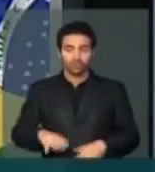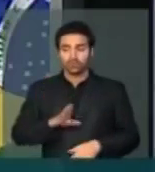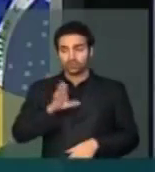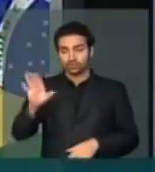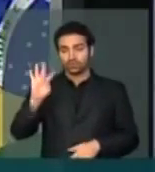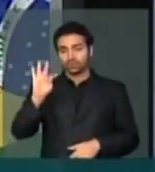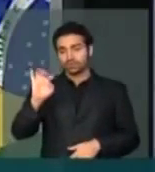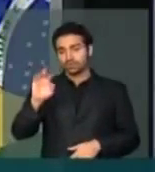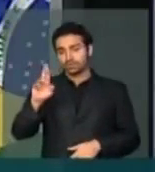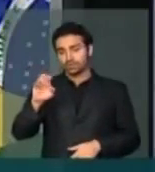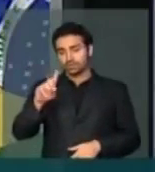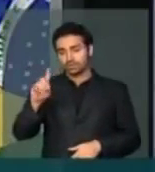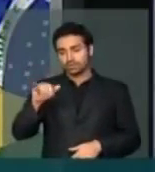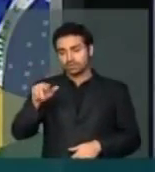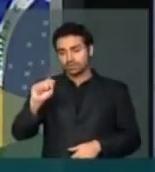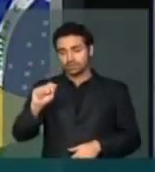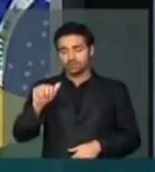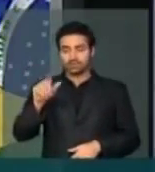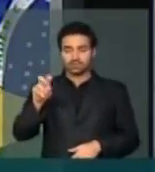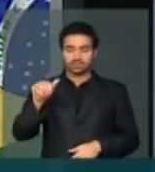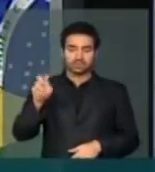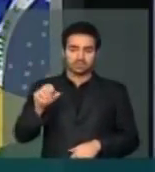15 dias, pelo menos.